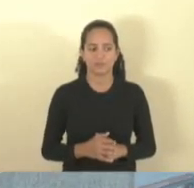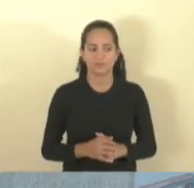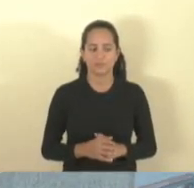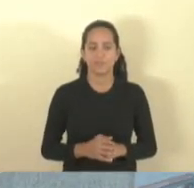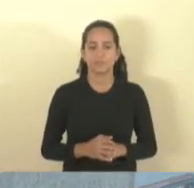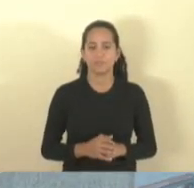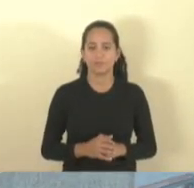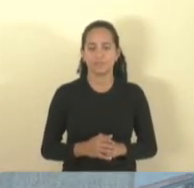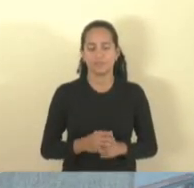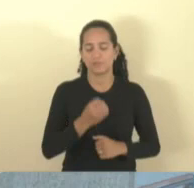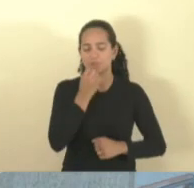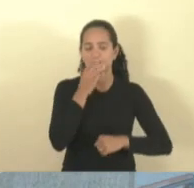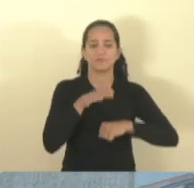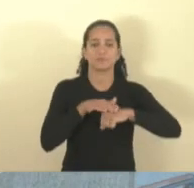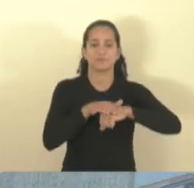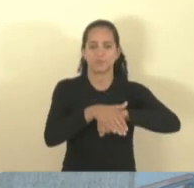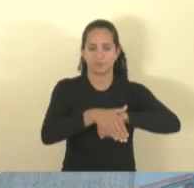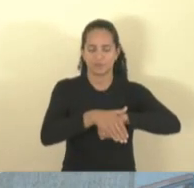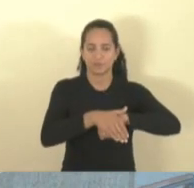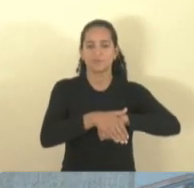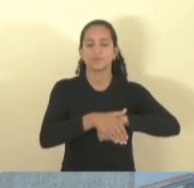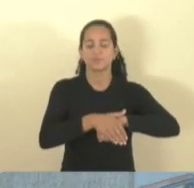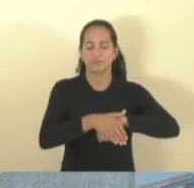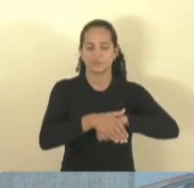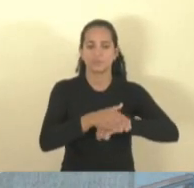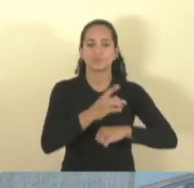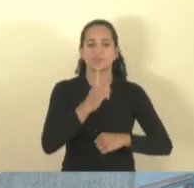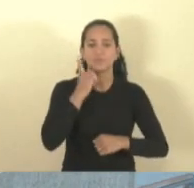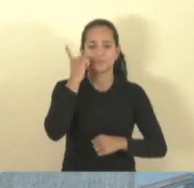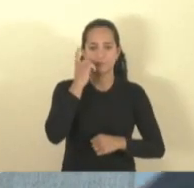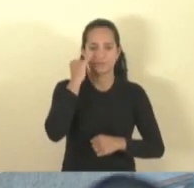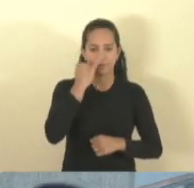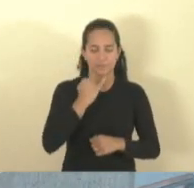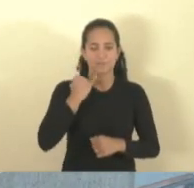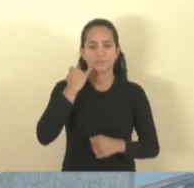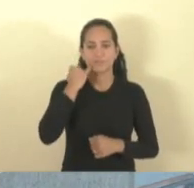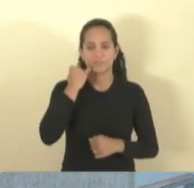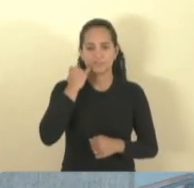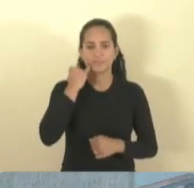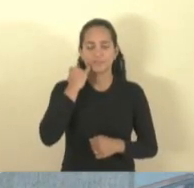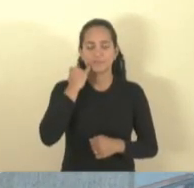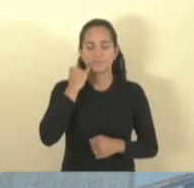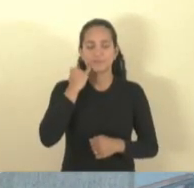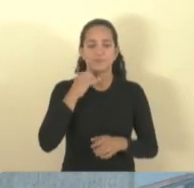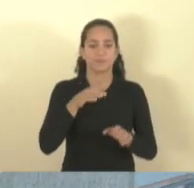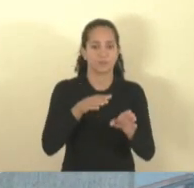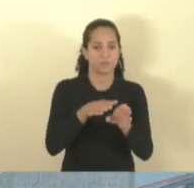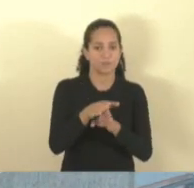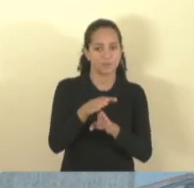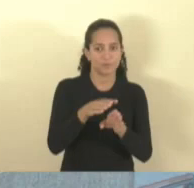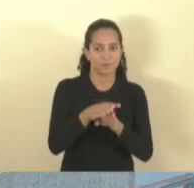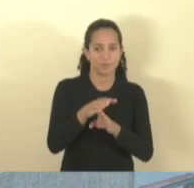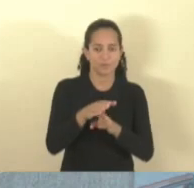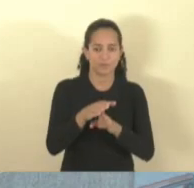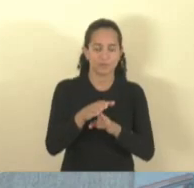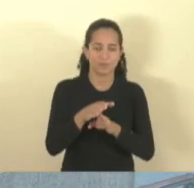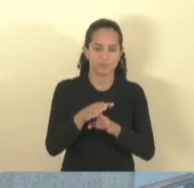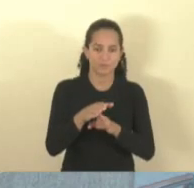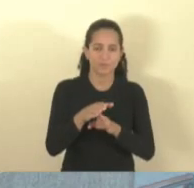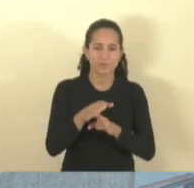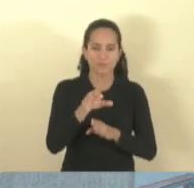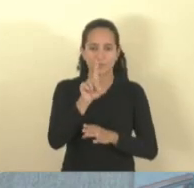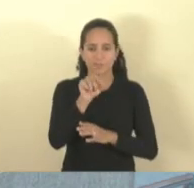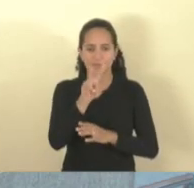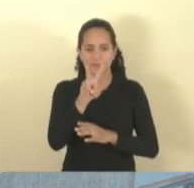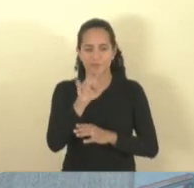Olá, boa noite. Boa noite, deputada Janete Sá, conselheiro Davi Diniz, membros